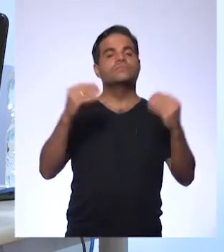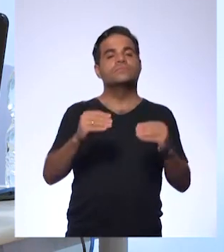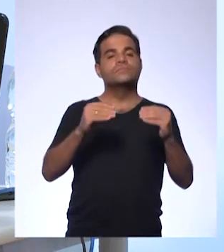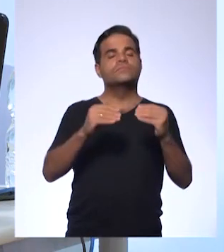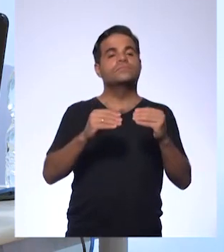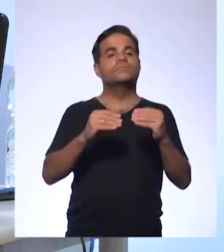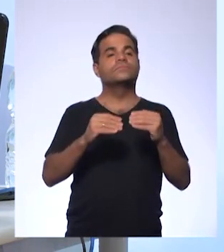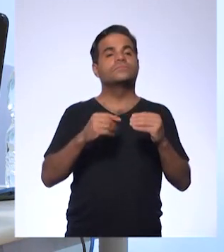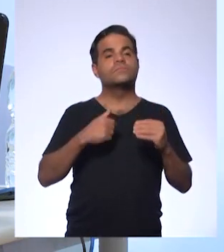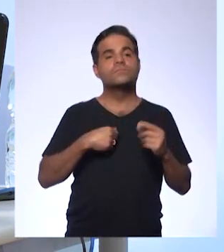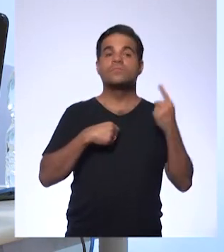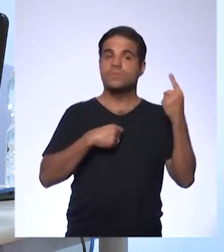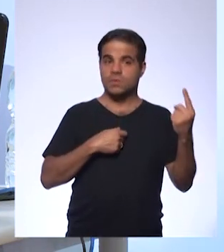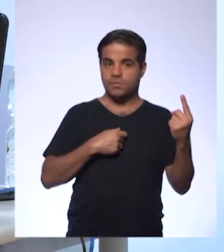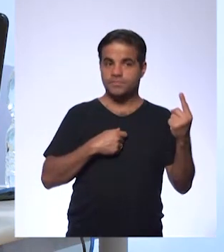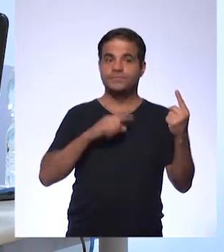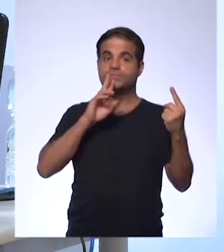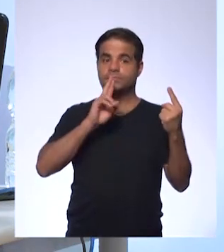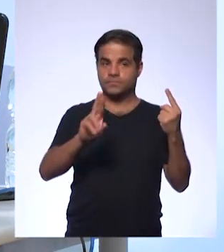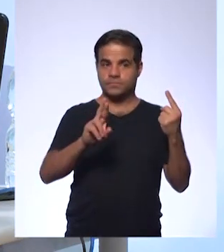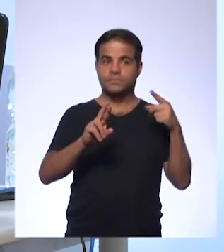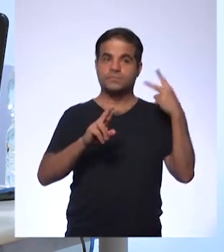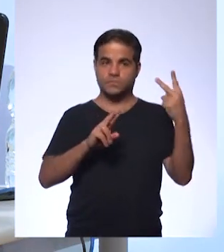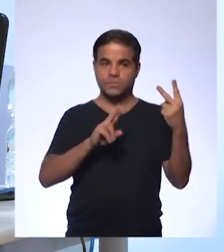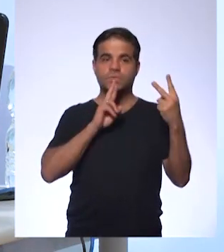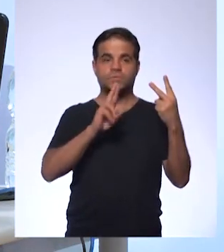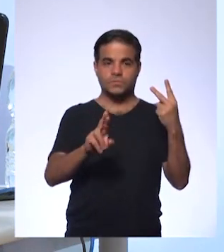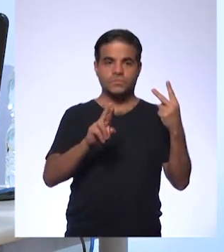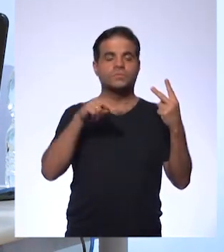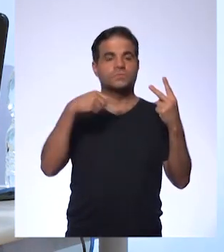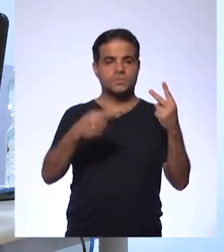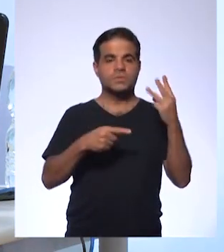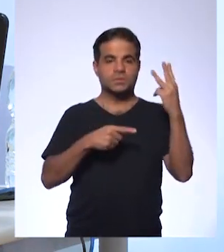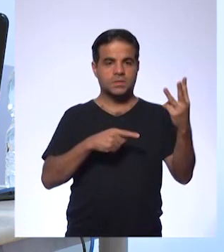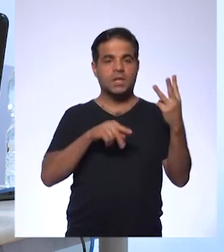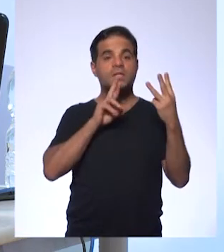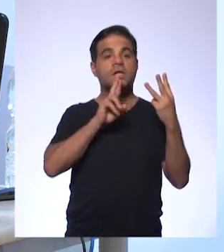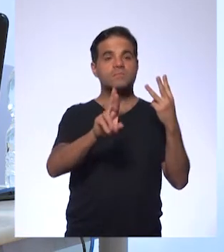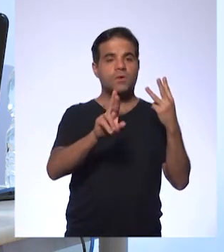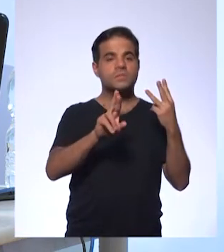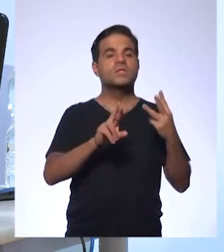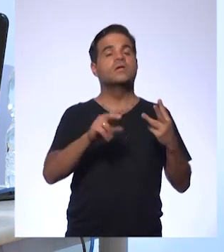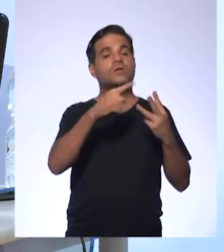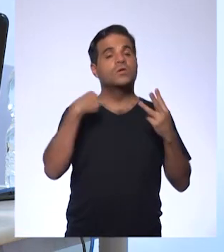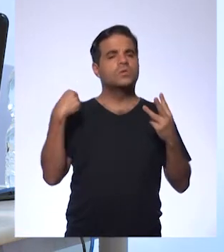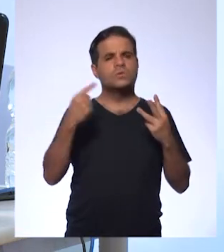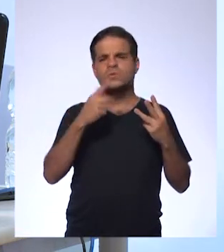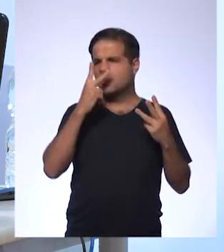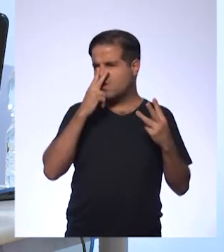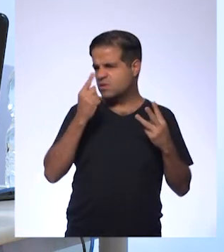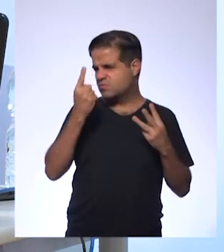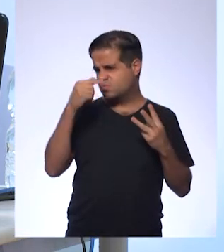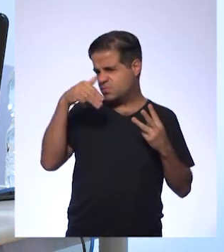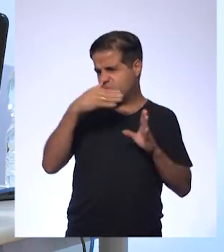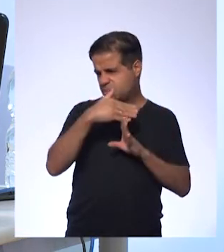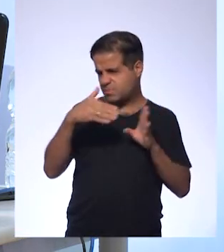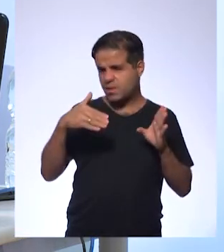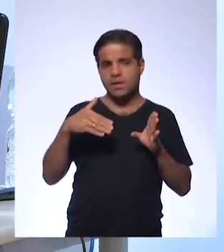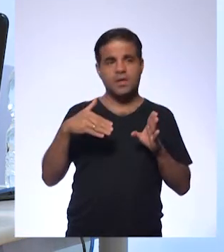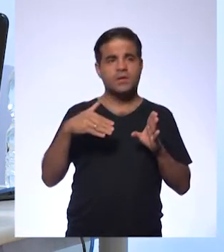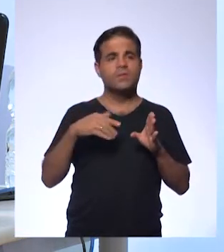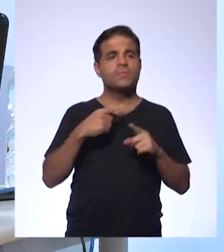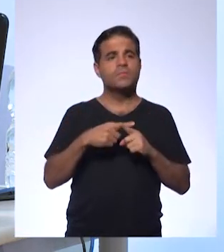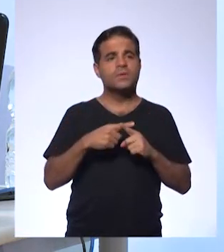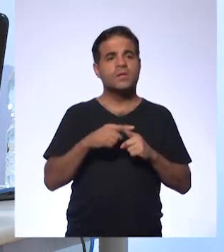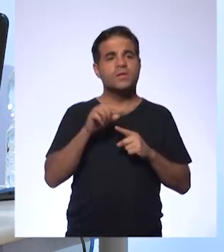mim assim, 1 e a resposta, 2 a resposta, 3 a resposta. Nós aqui, eu acho que eu vou dar 1 minutinho e meio para vocês, porque a